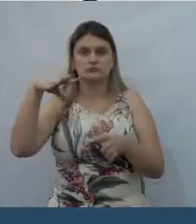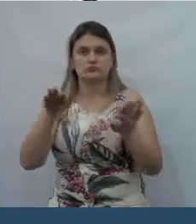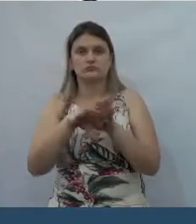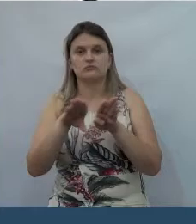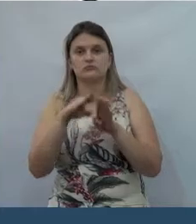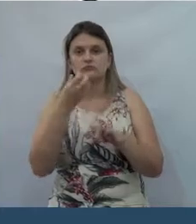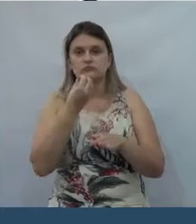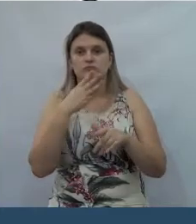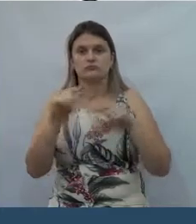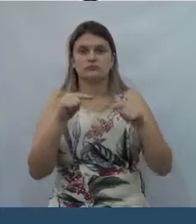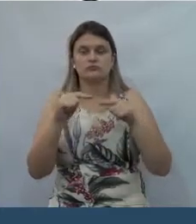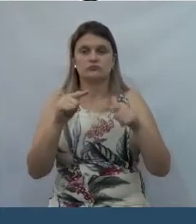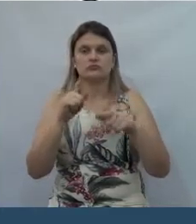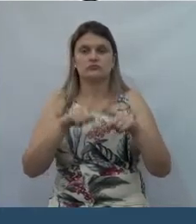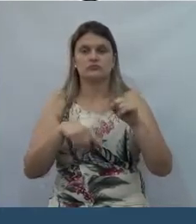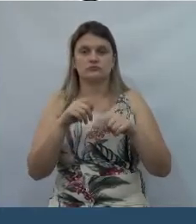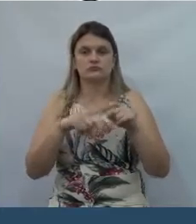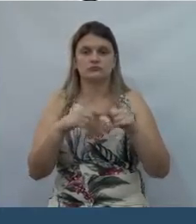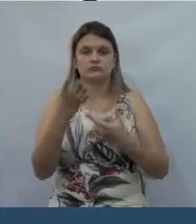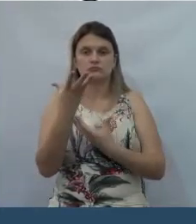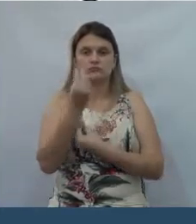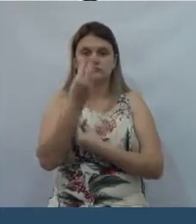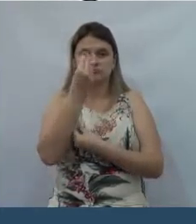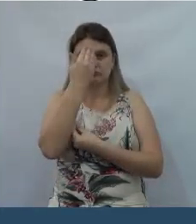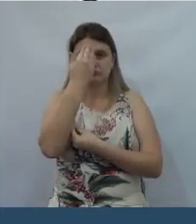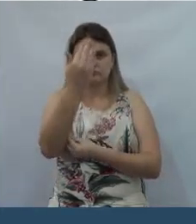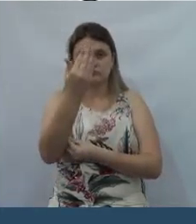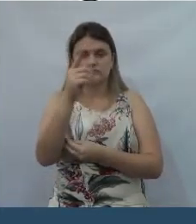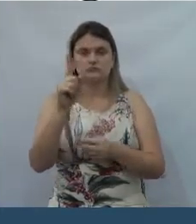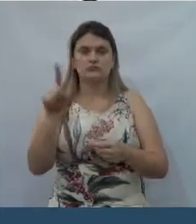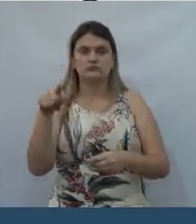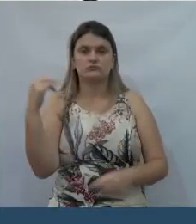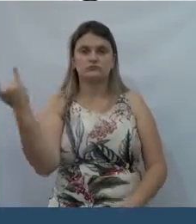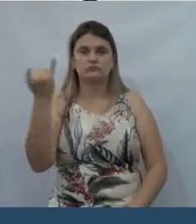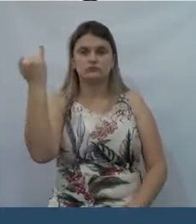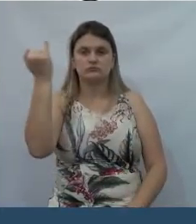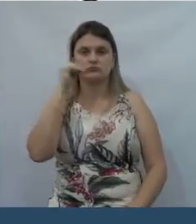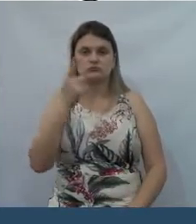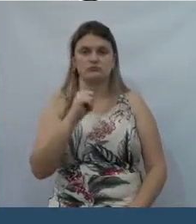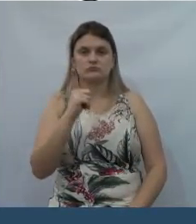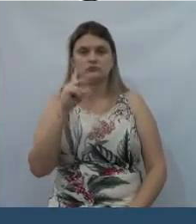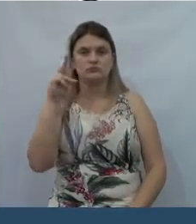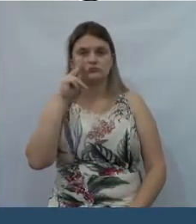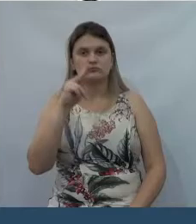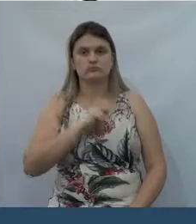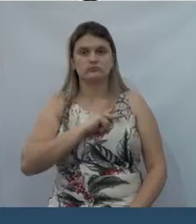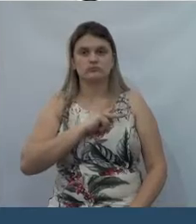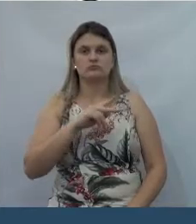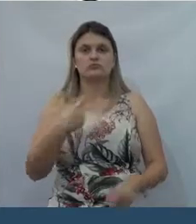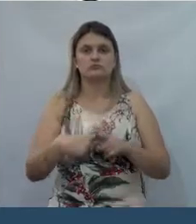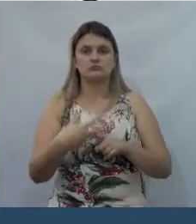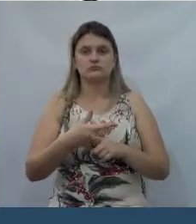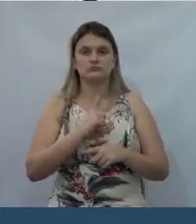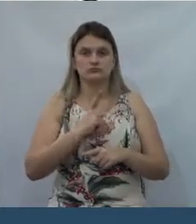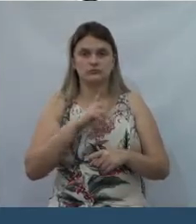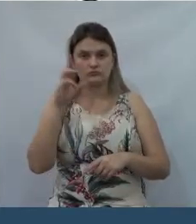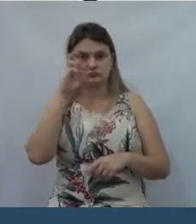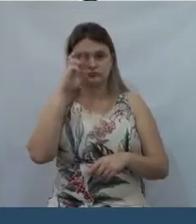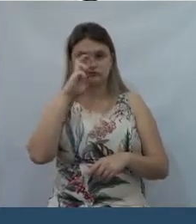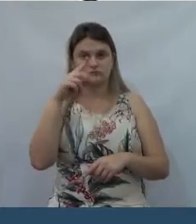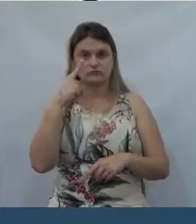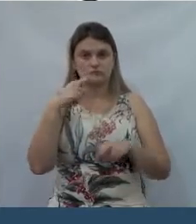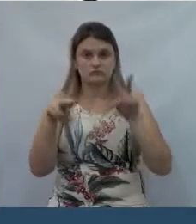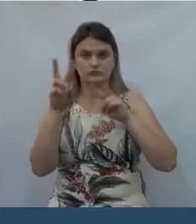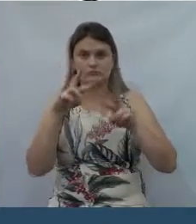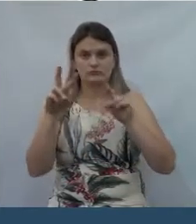também desse material. Então, eu agradeço aí, e é importante a gente reconhecer, porque nós estamos em cima, fiscalizando,